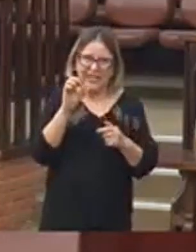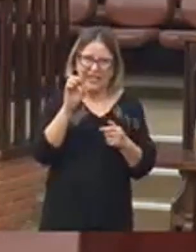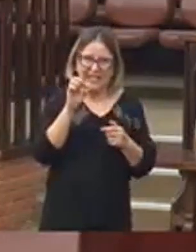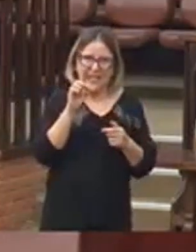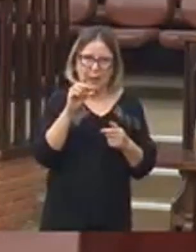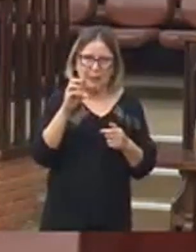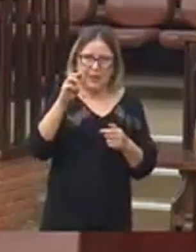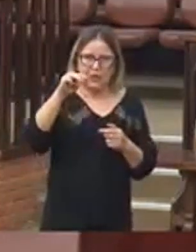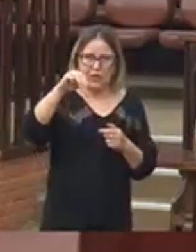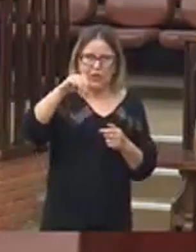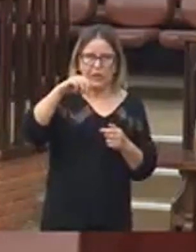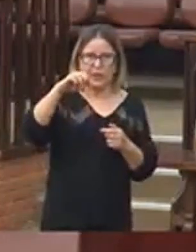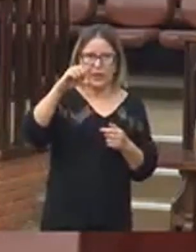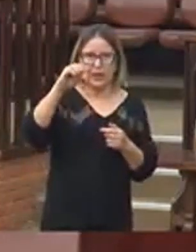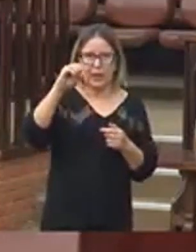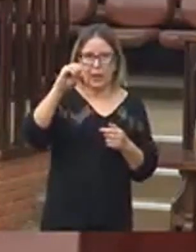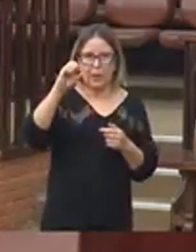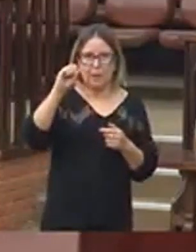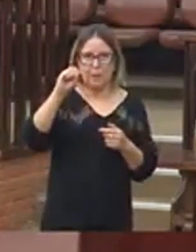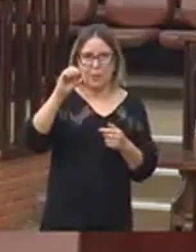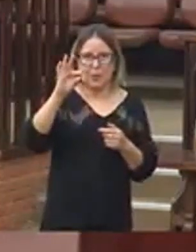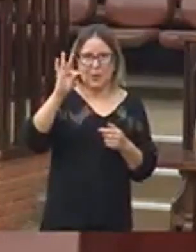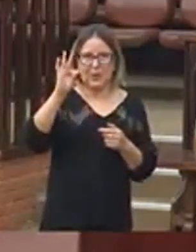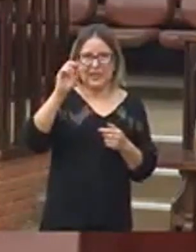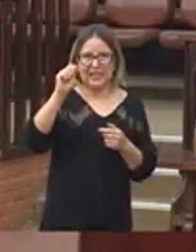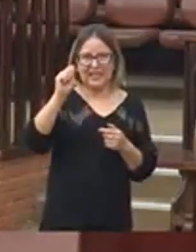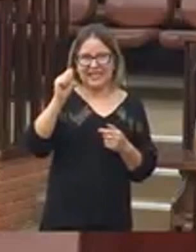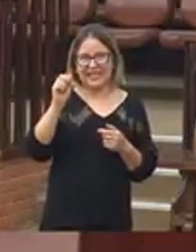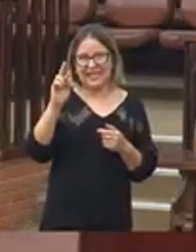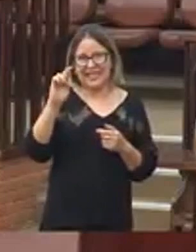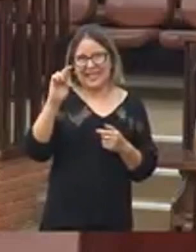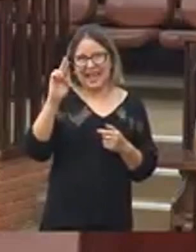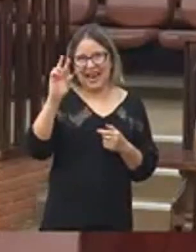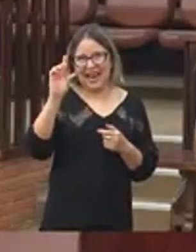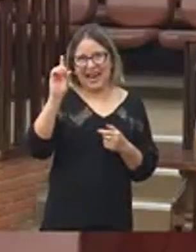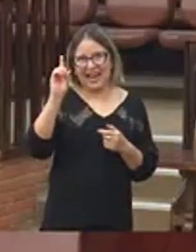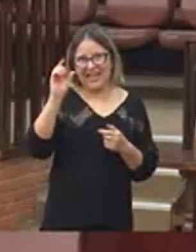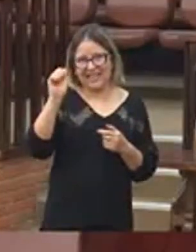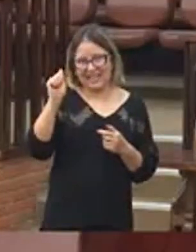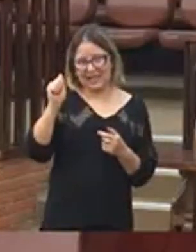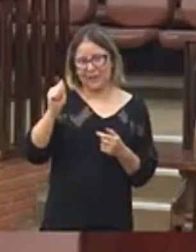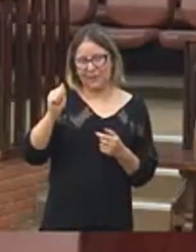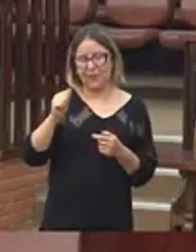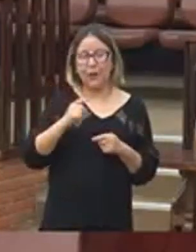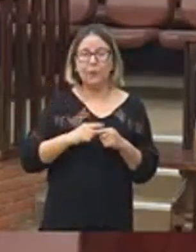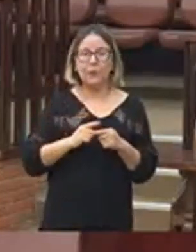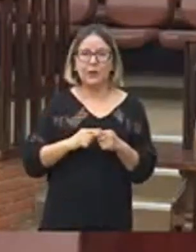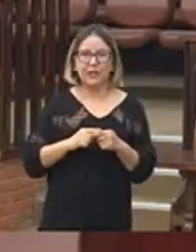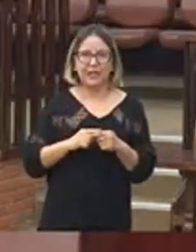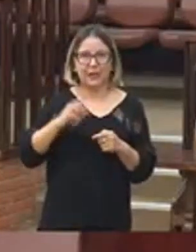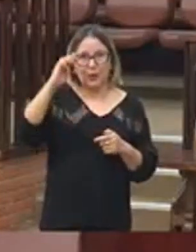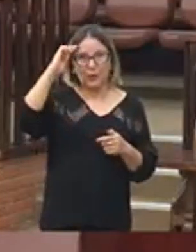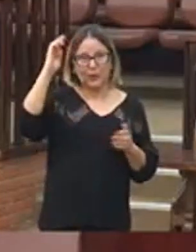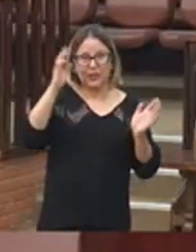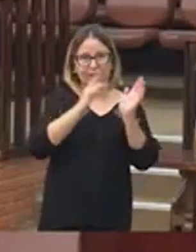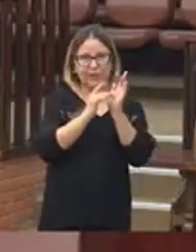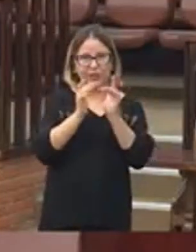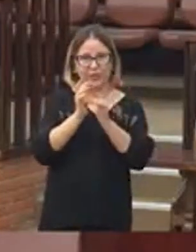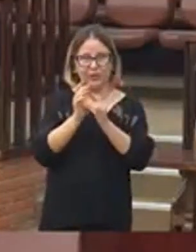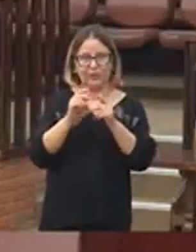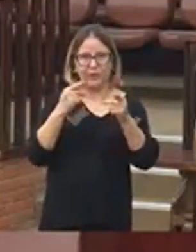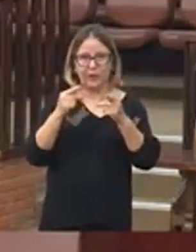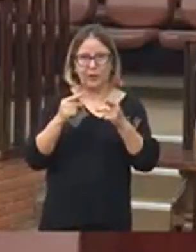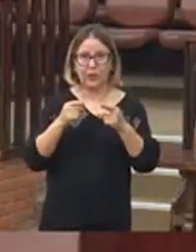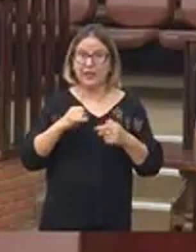do tamanho de um grão de mostarda, o Senhor Jesus disse que nós iríamos transportar